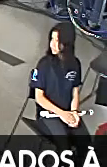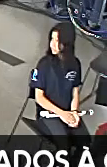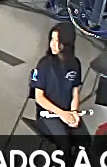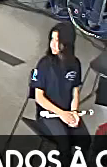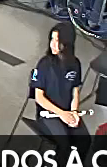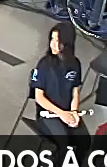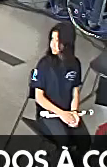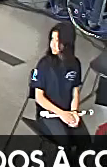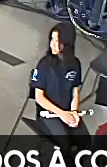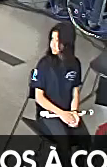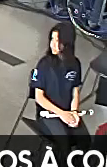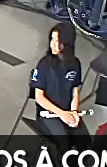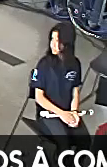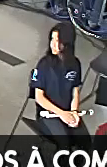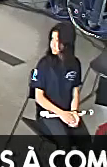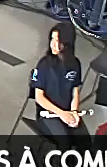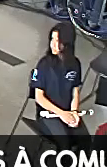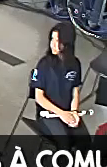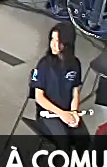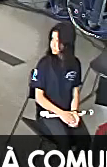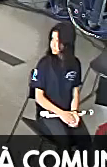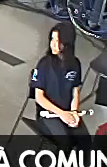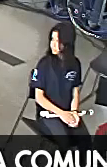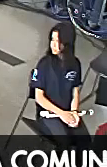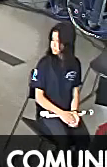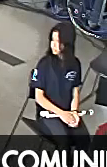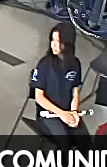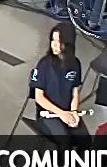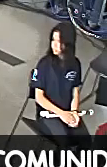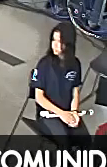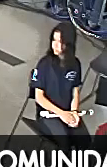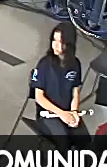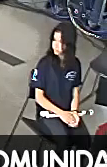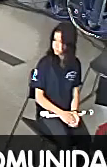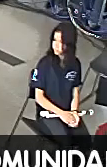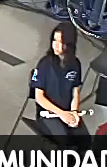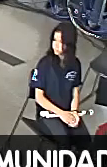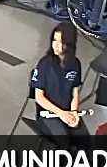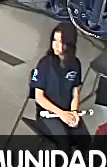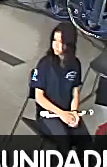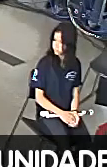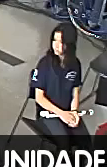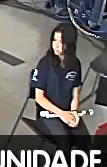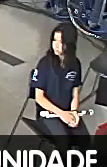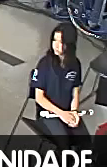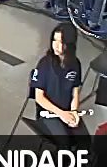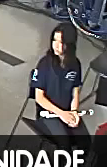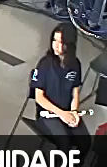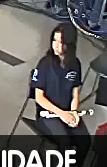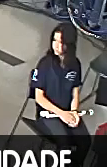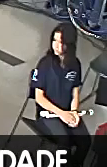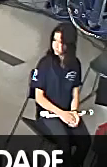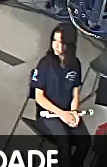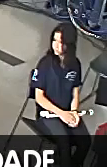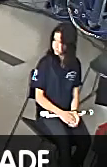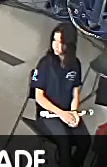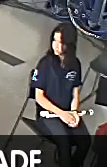Não tem problema. Solange Josefa Rodrigues, ministra da Eucaristia da Escola de Música,